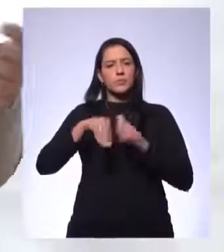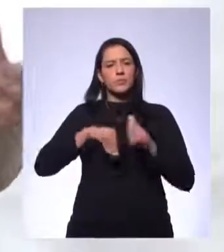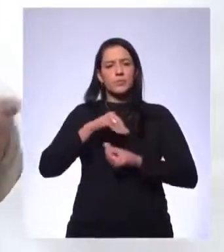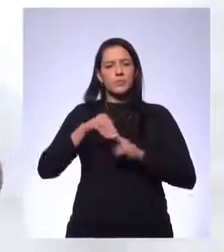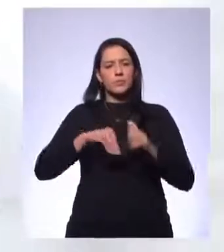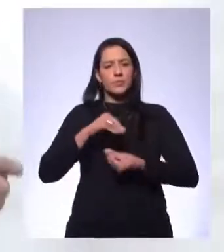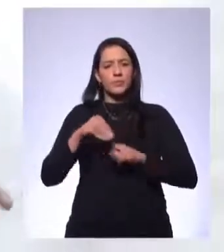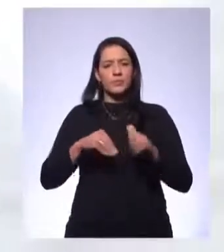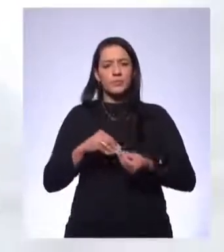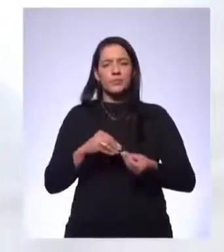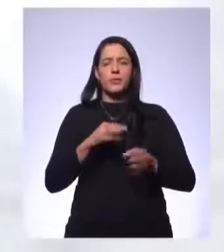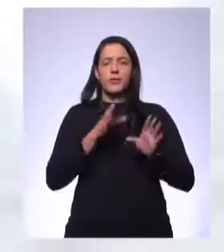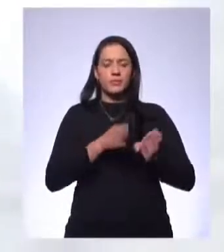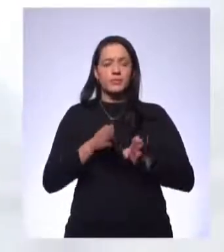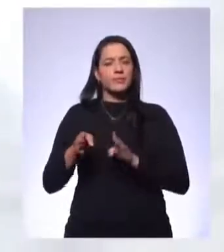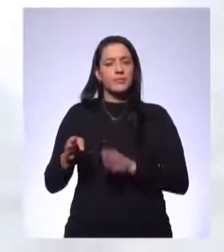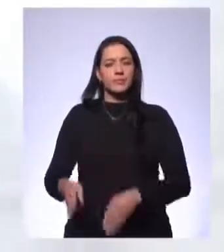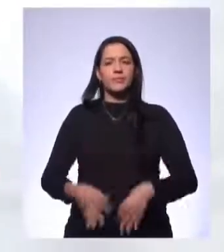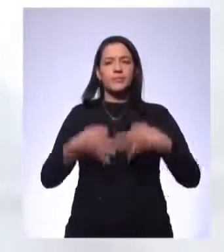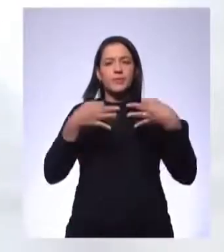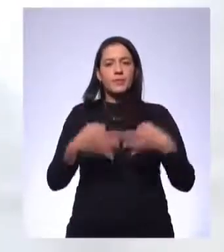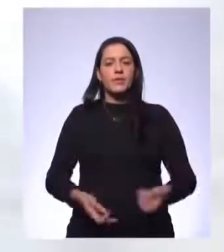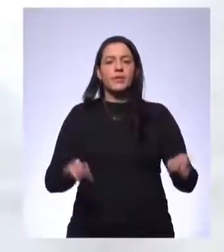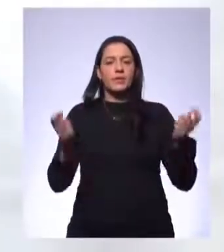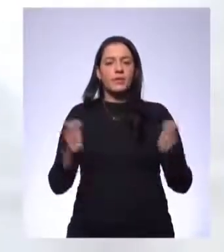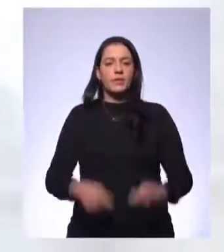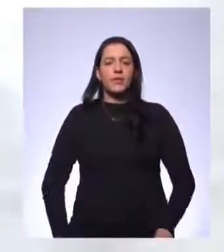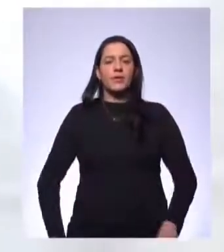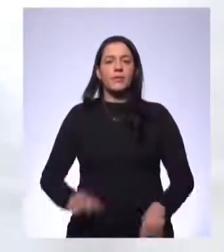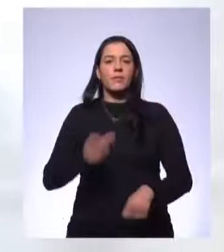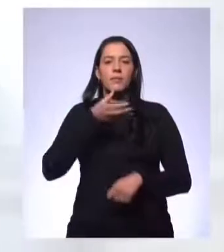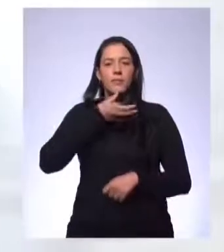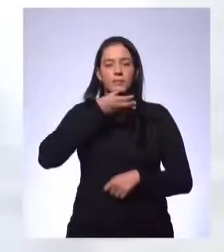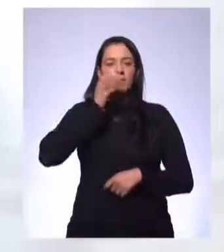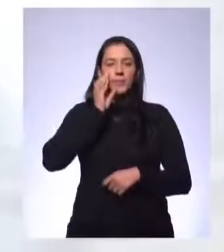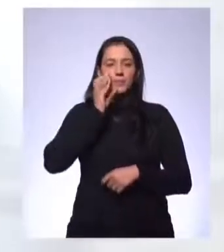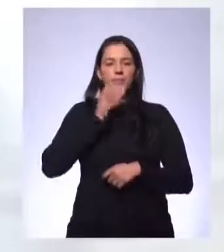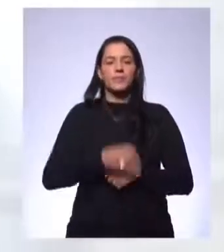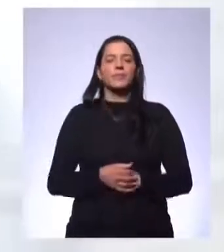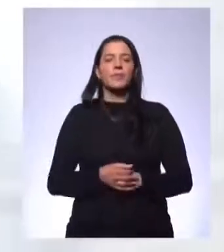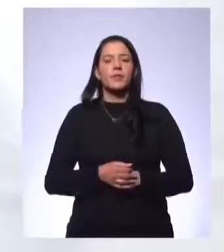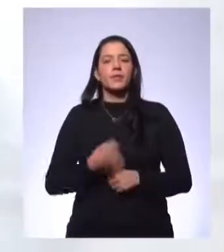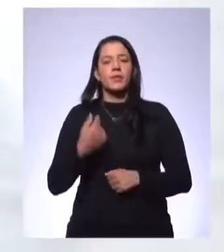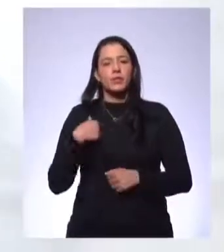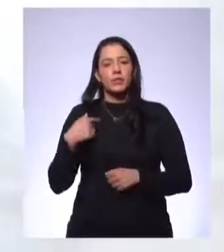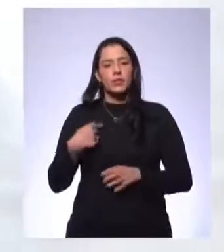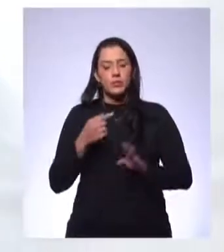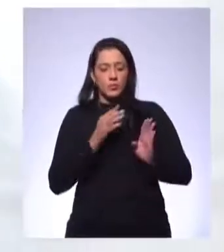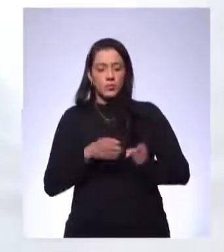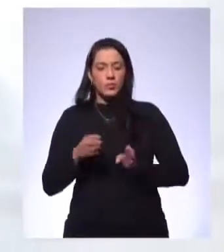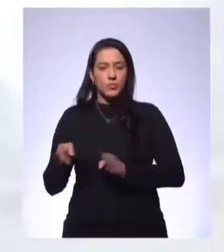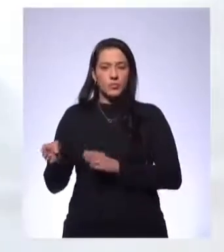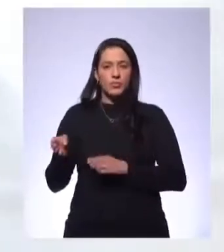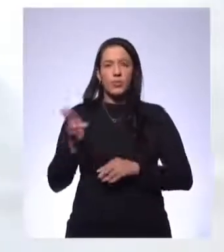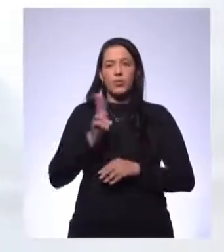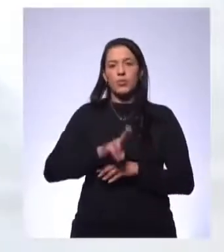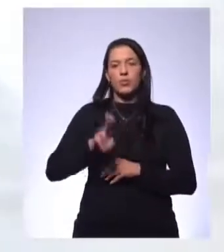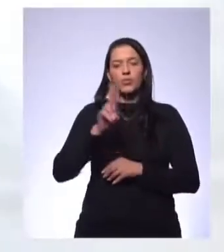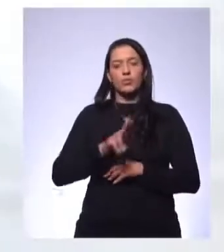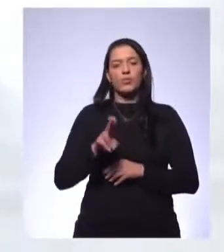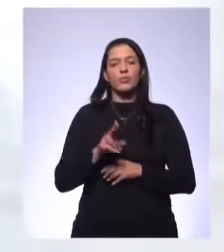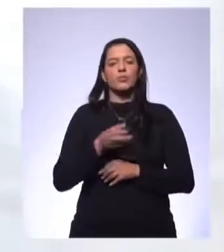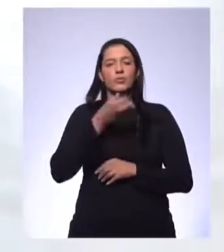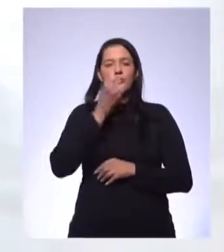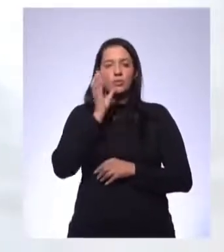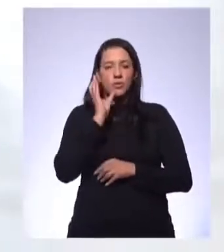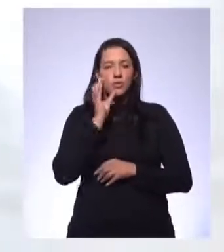numa proporção certinha, que a gente pode seguir rigorosamente, aí o consumo de água de 1,5